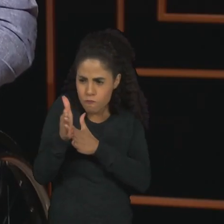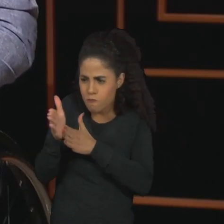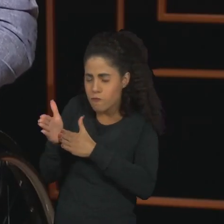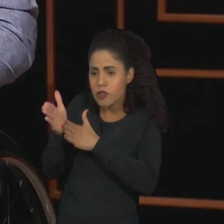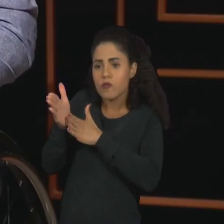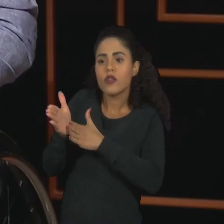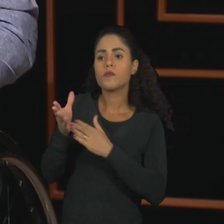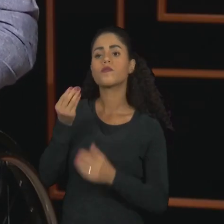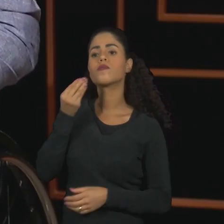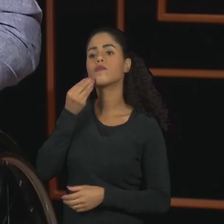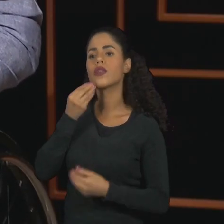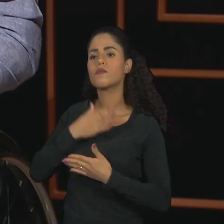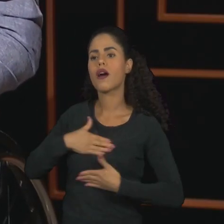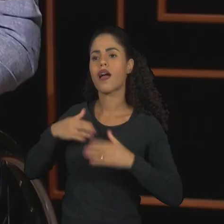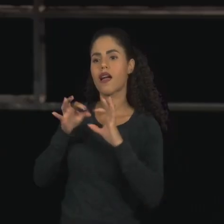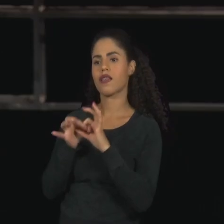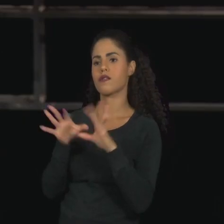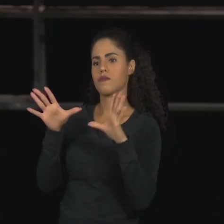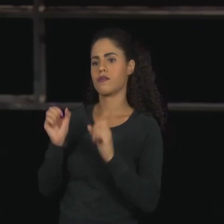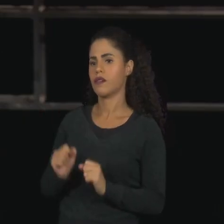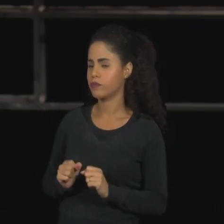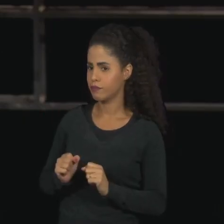um fator de libertação.